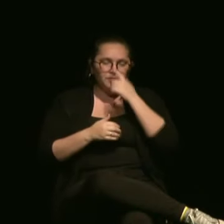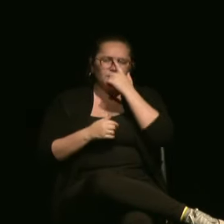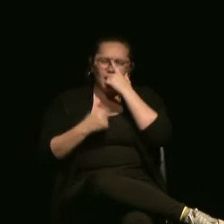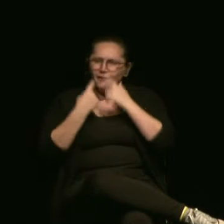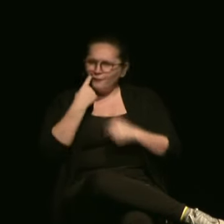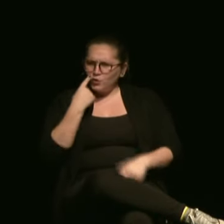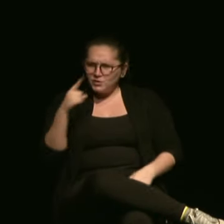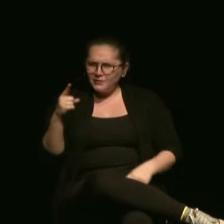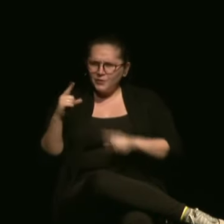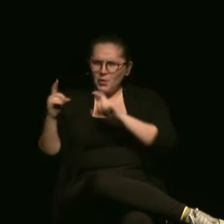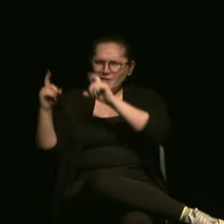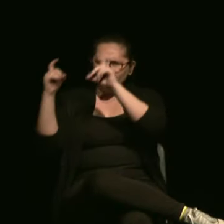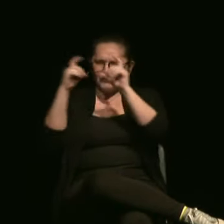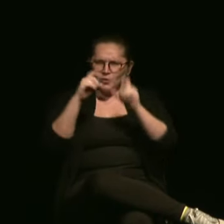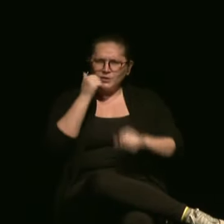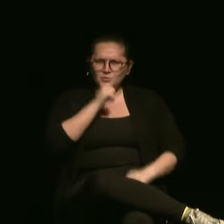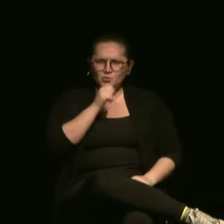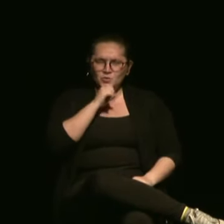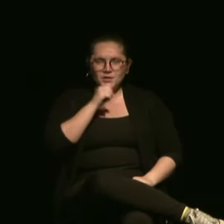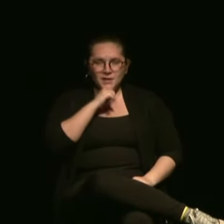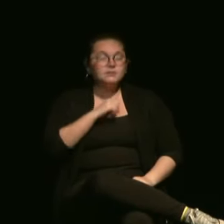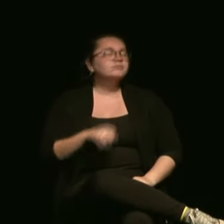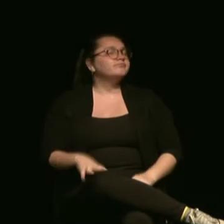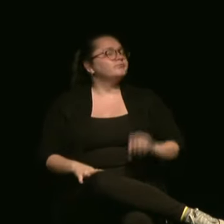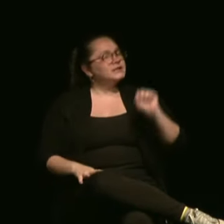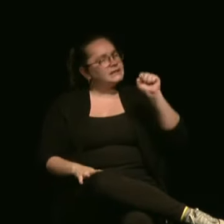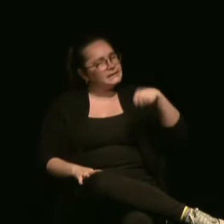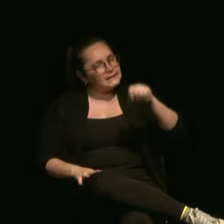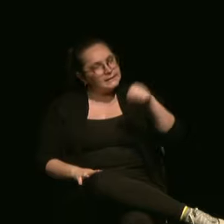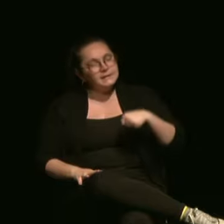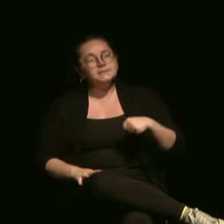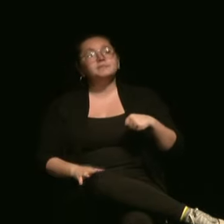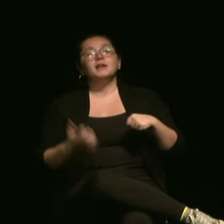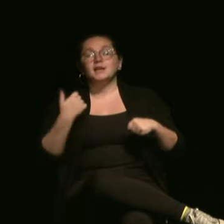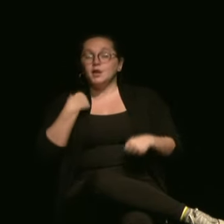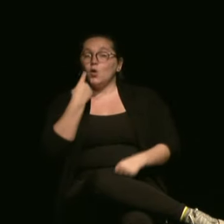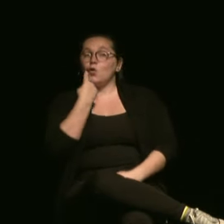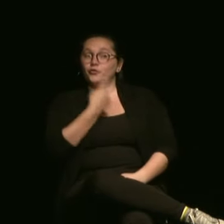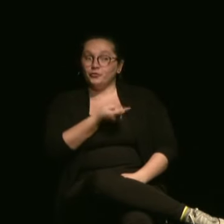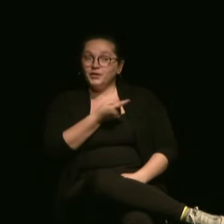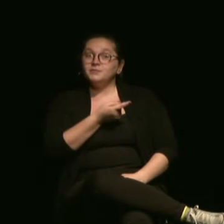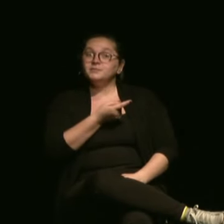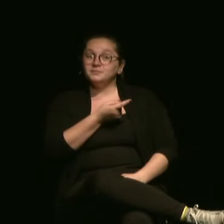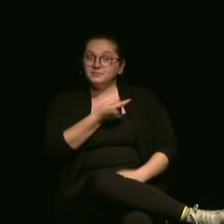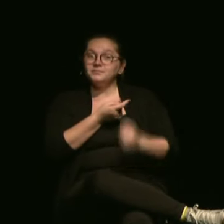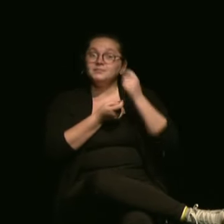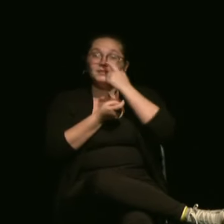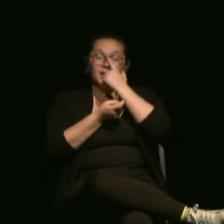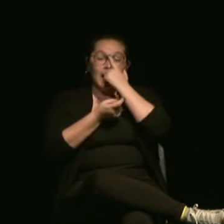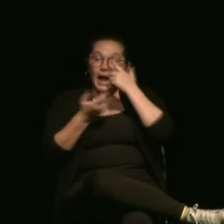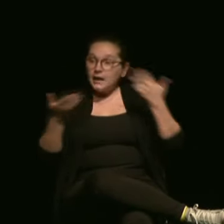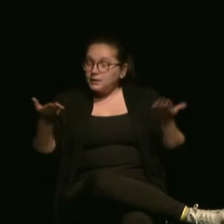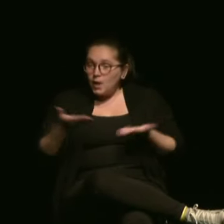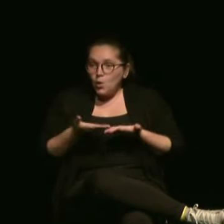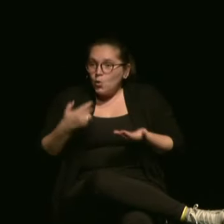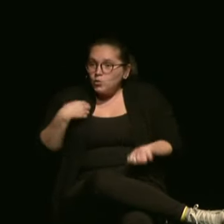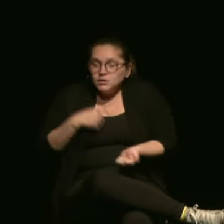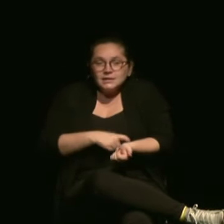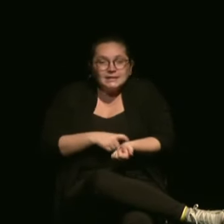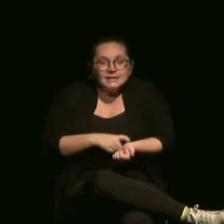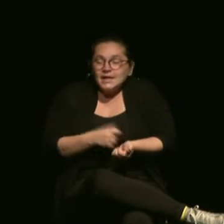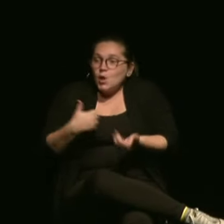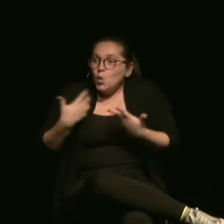as fotografias dessa senhora? Eu vi e sei que você ficou furioso. Isso. É uma das razões... Até hoje eu fico com vontade de ver